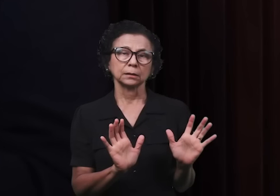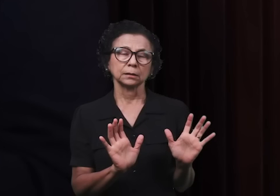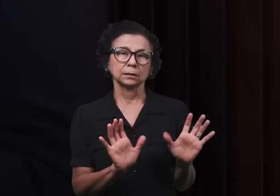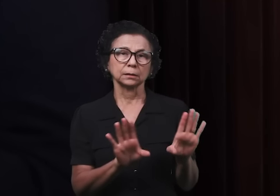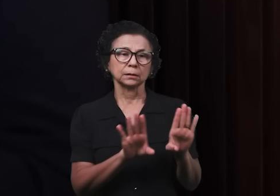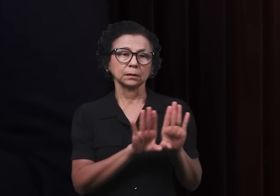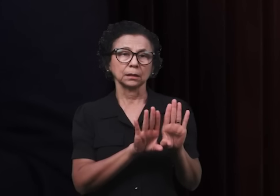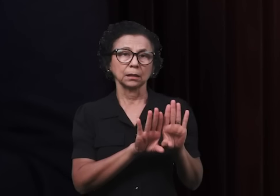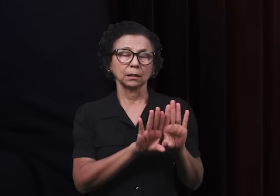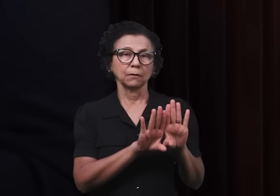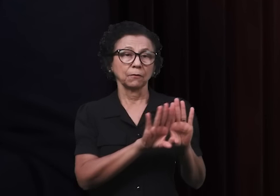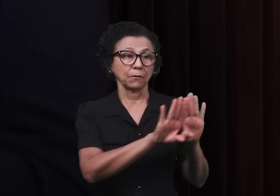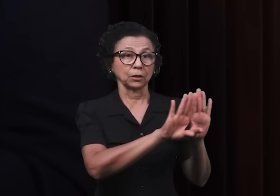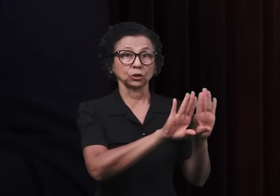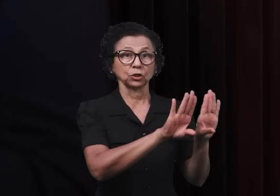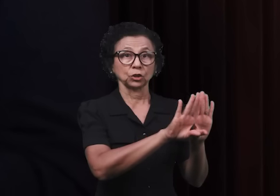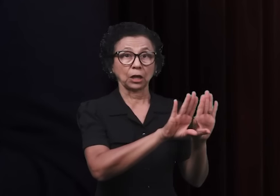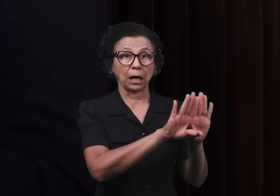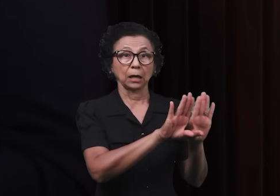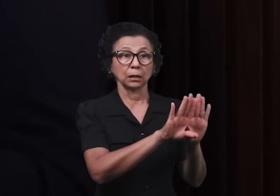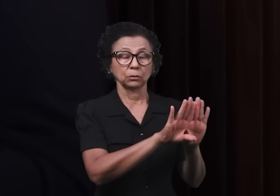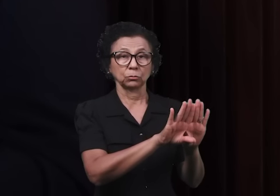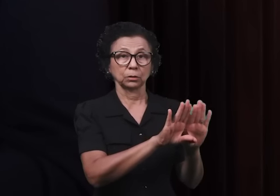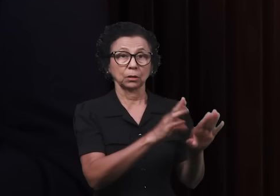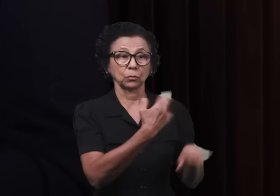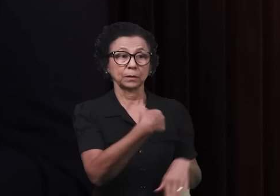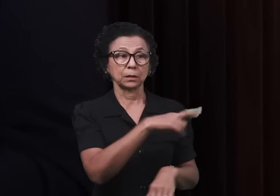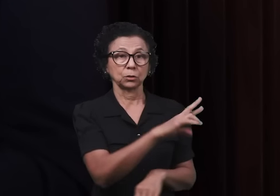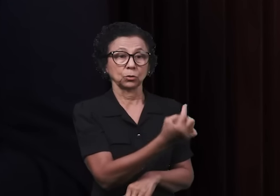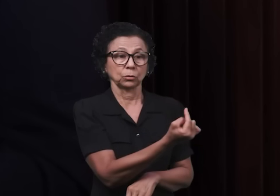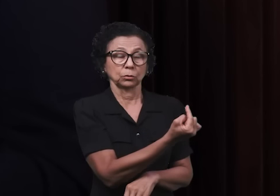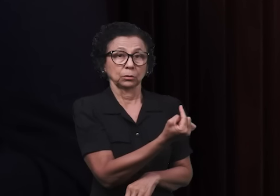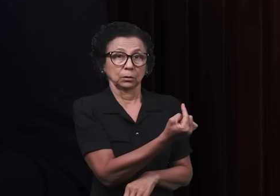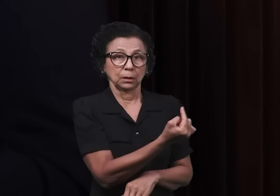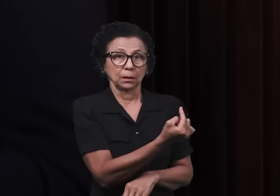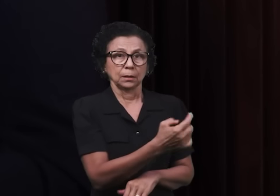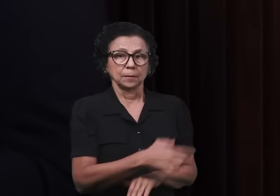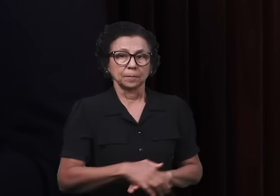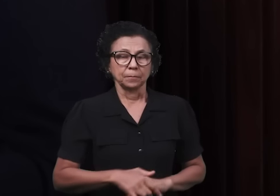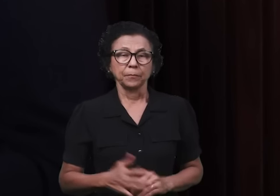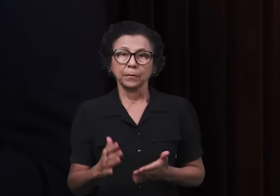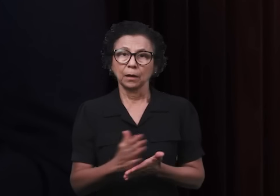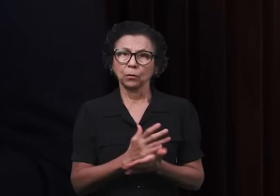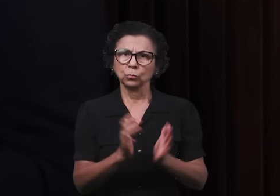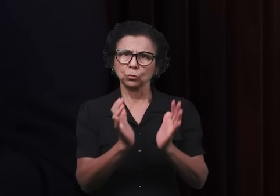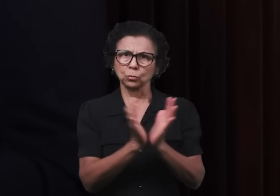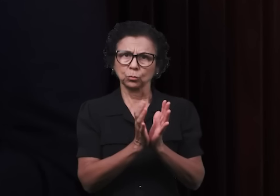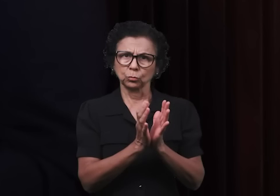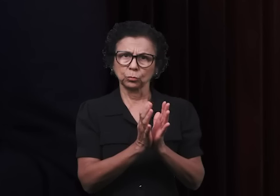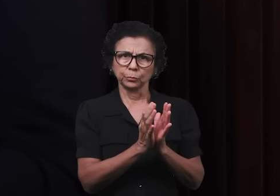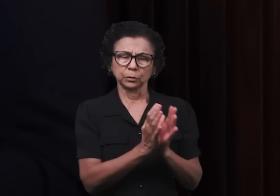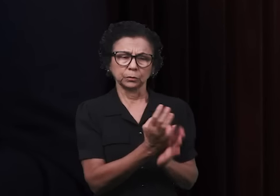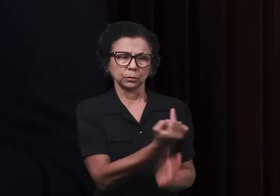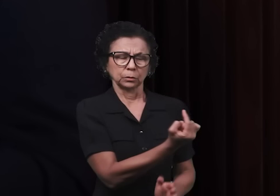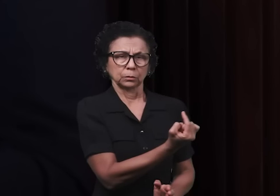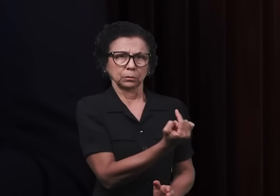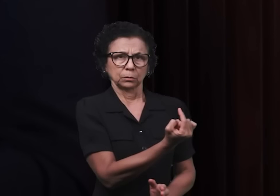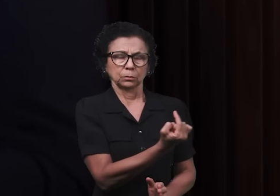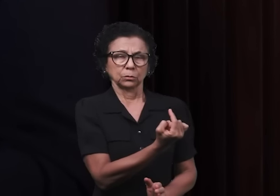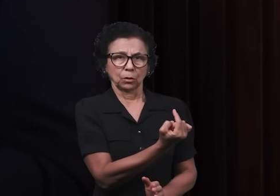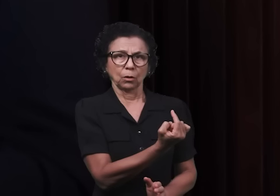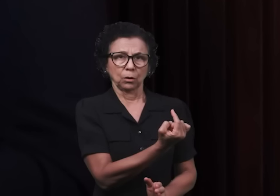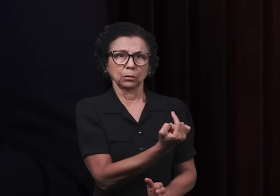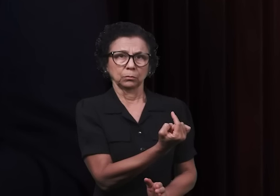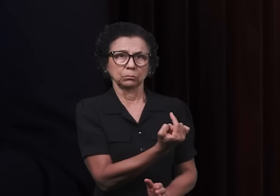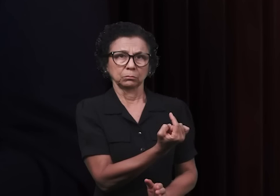isso no que diz respeito à santificação. Que o isolamento, né, da sociedade nesses determinados